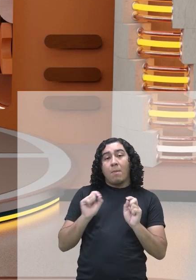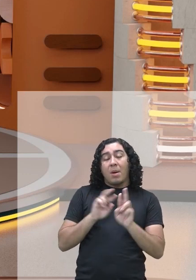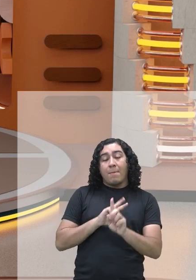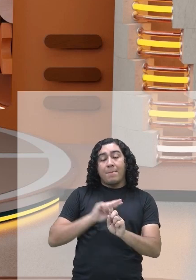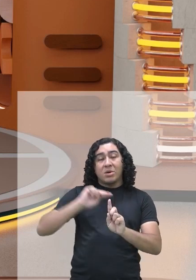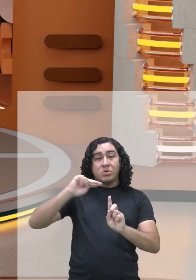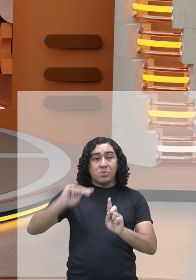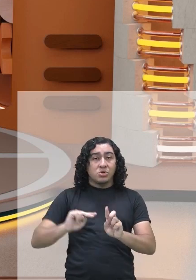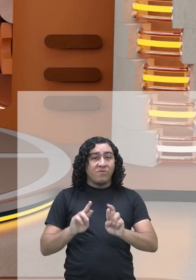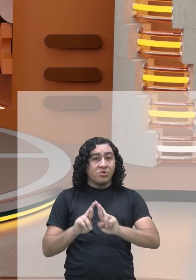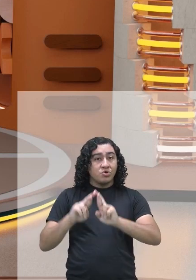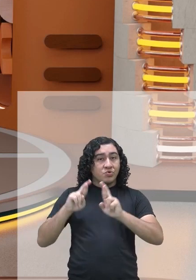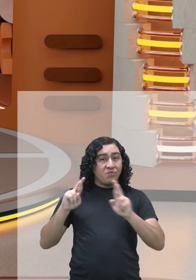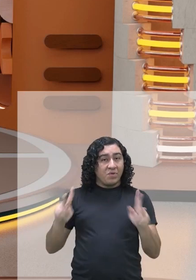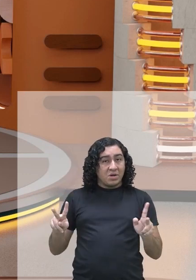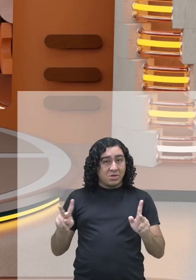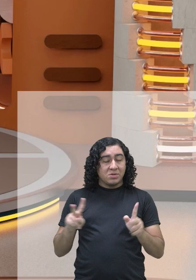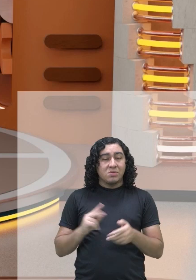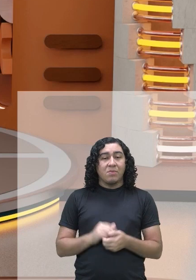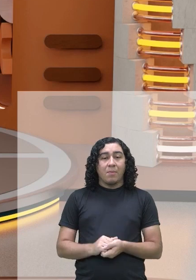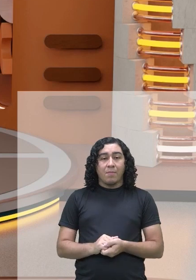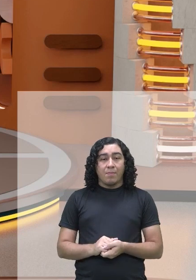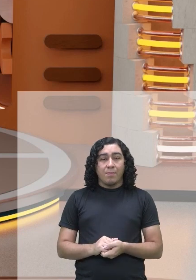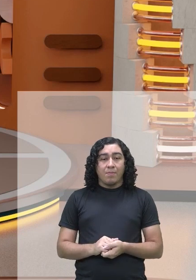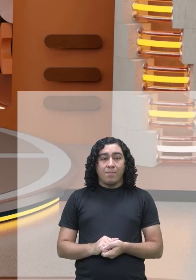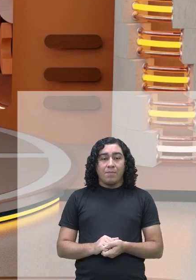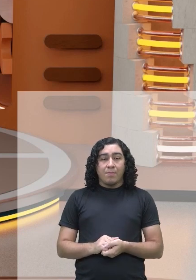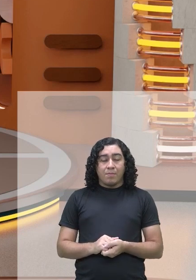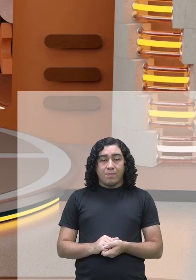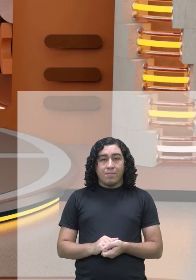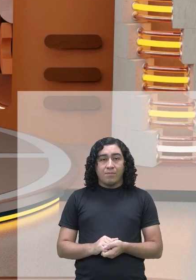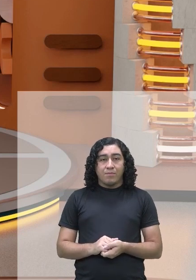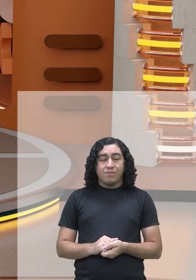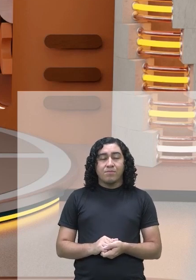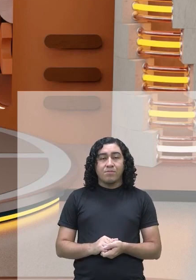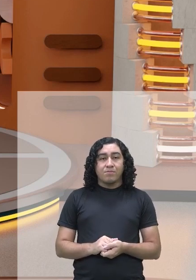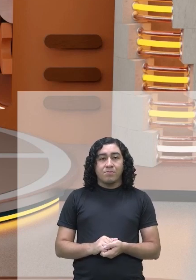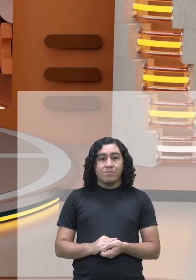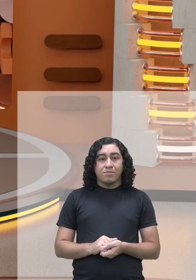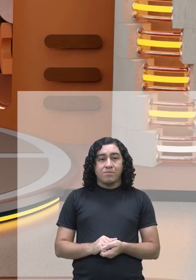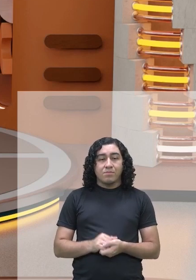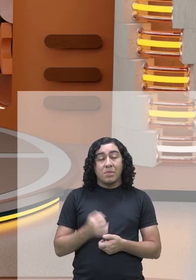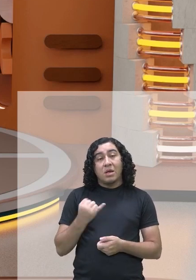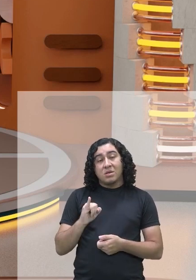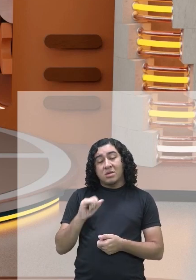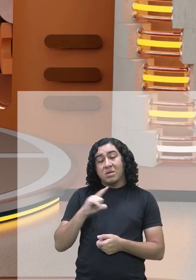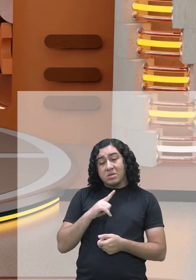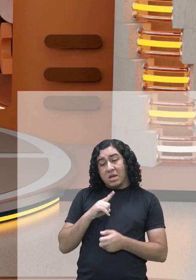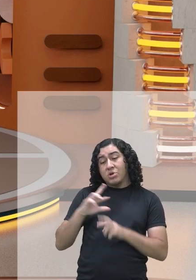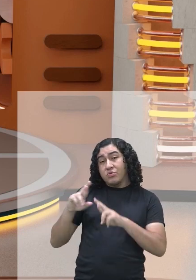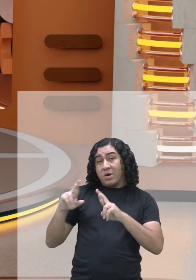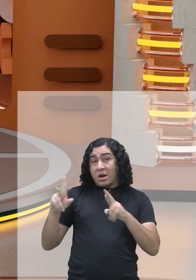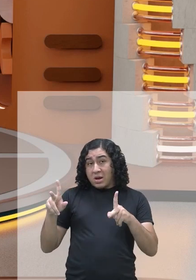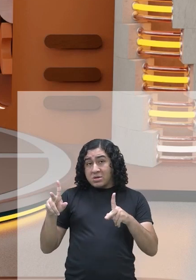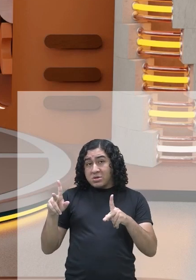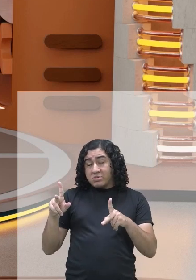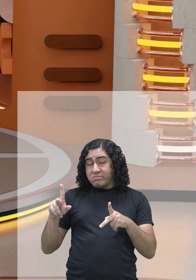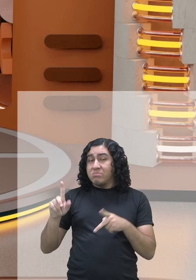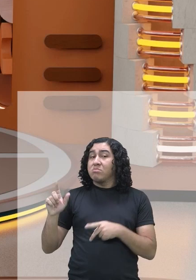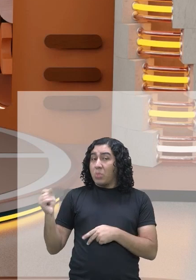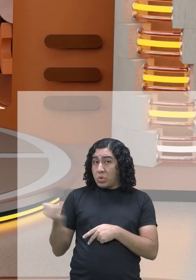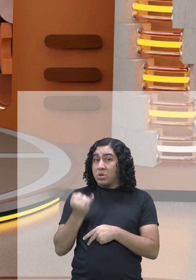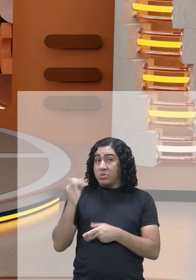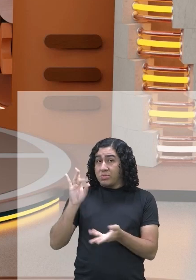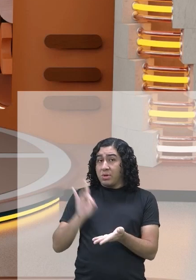olhar diferenciado. Um ponto, por menor que seja, pode ser uma contribuição muito